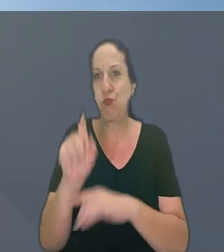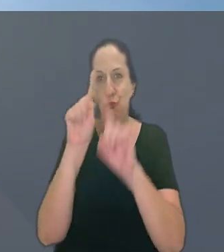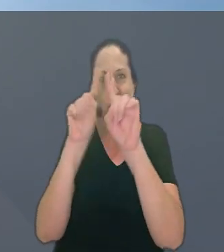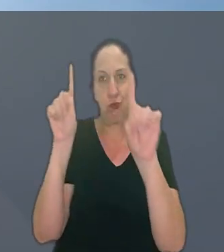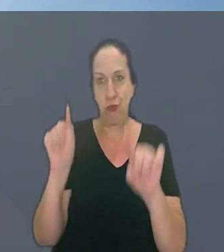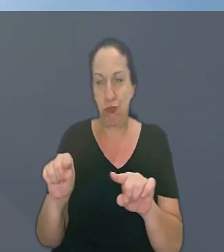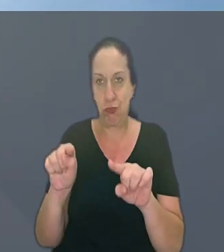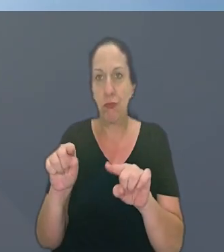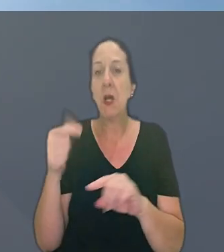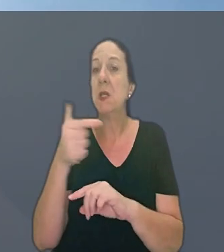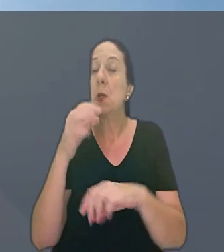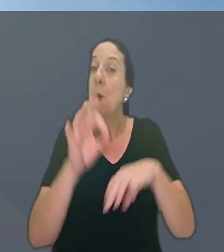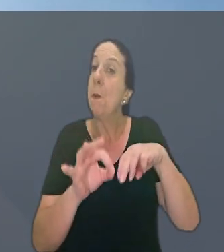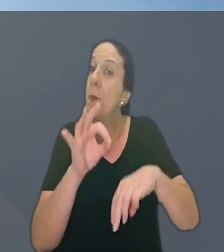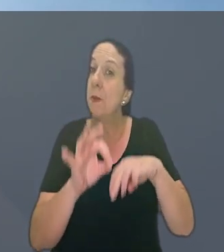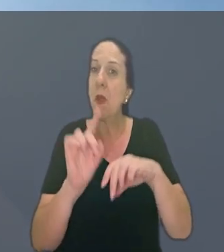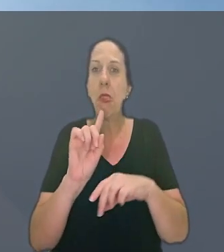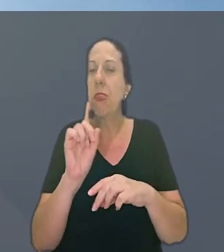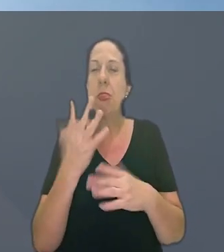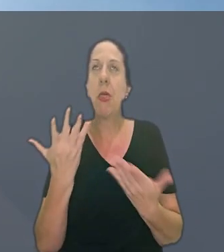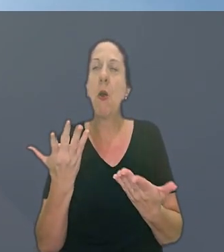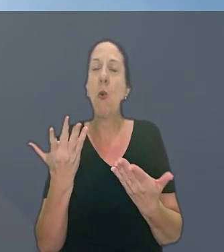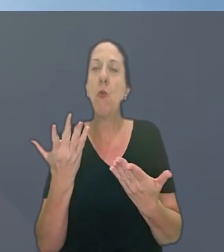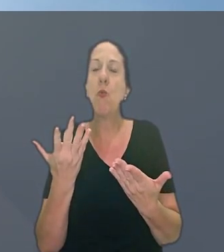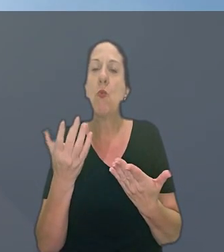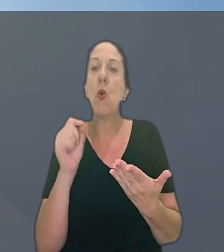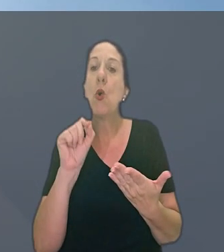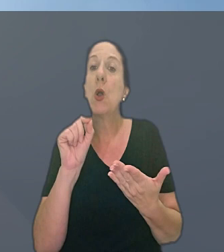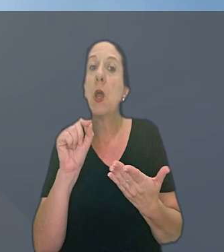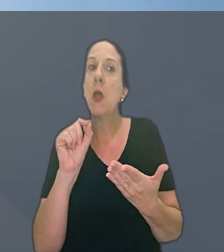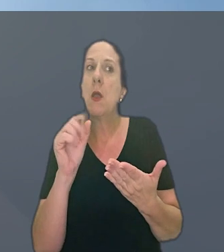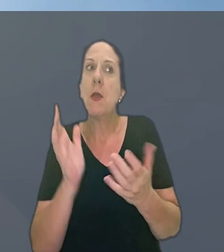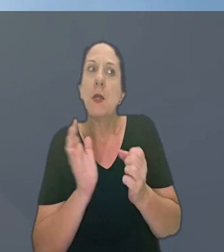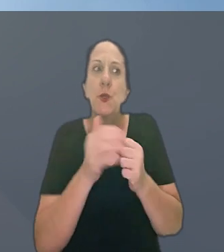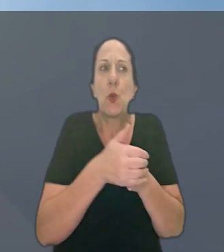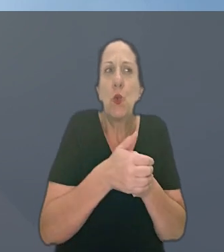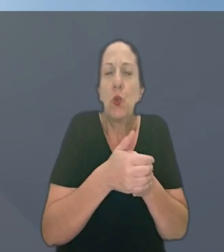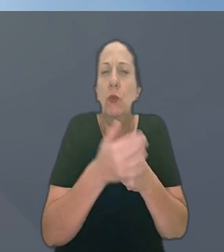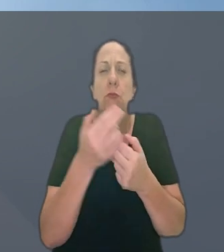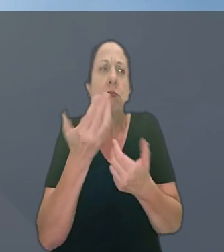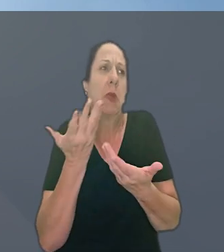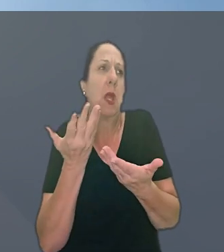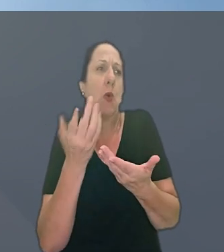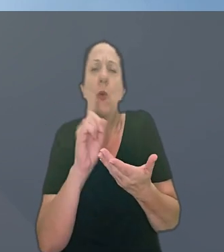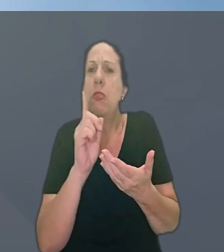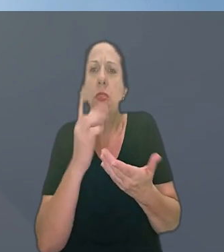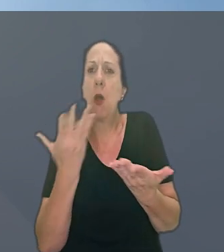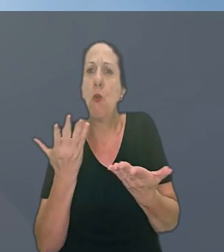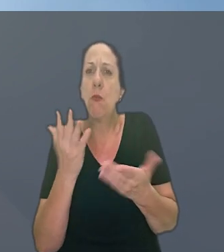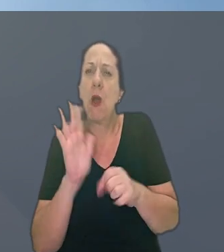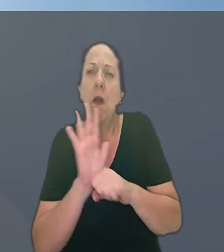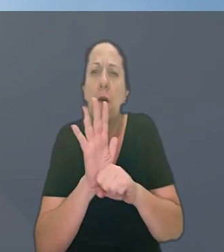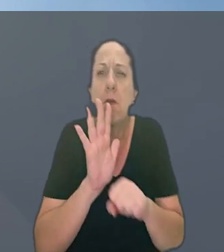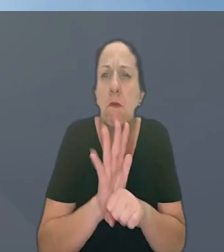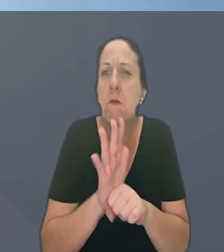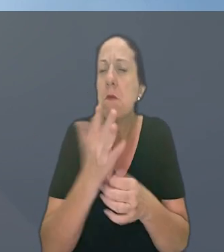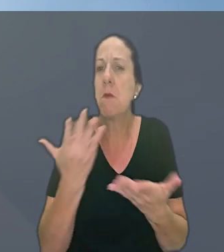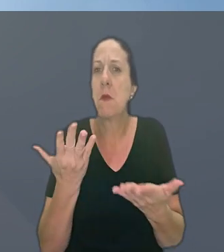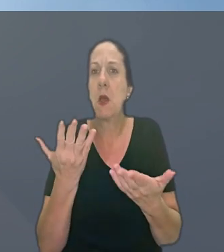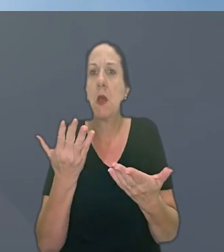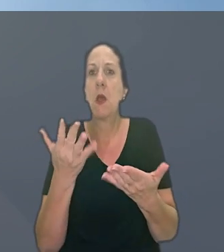vítima. Segundo o ministro, não ficou configurada a ação ou omissão da empregadora capaz de atrair